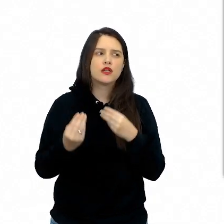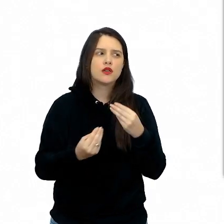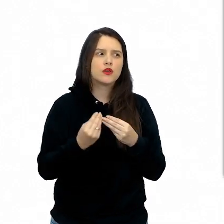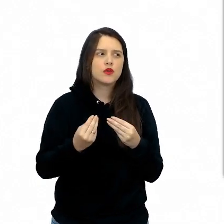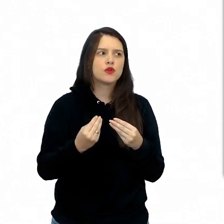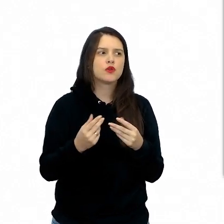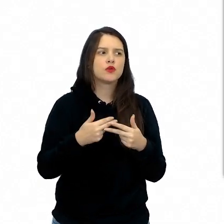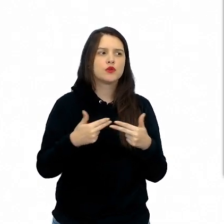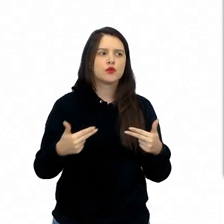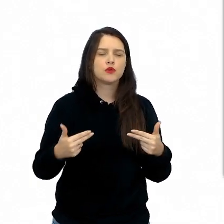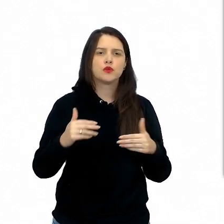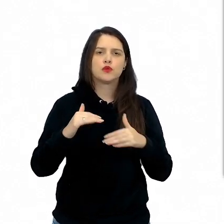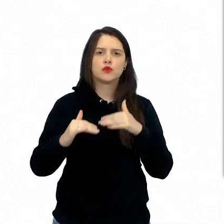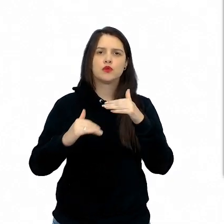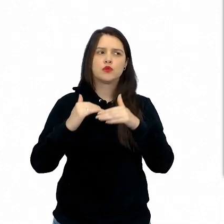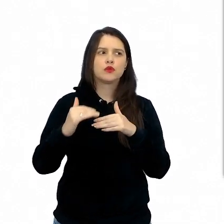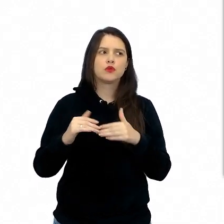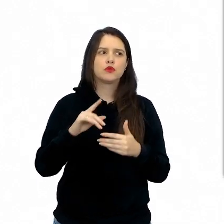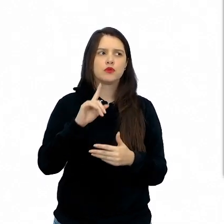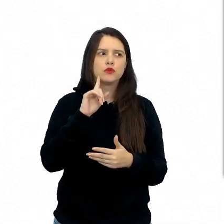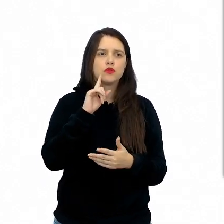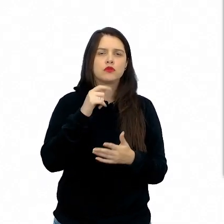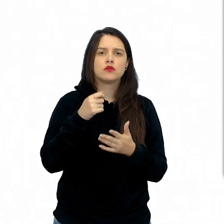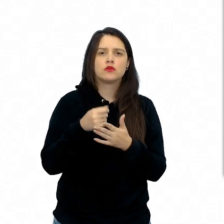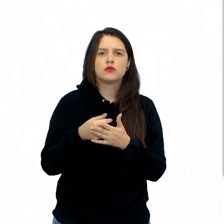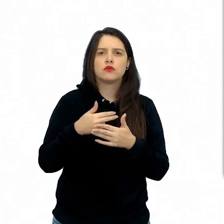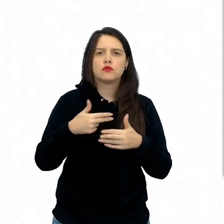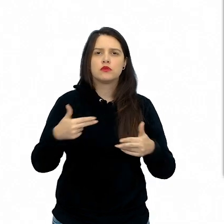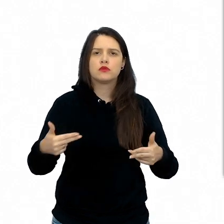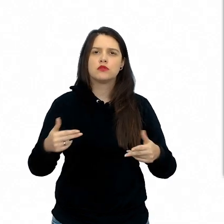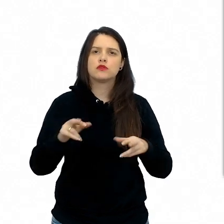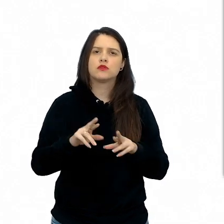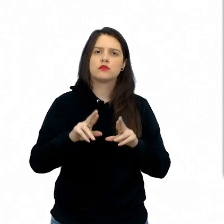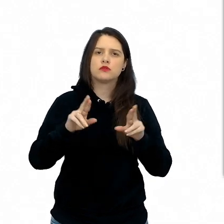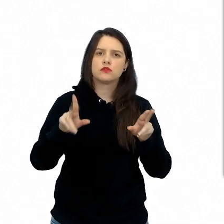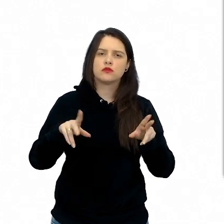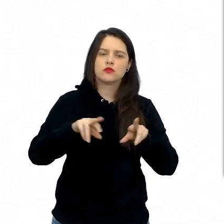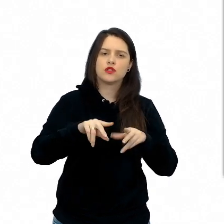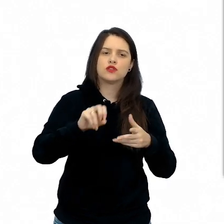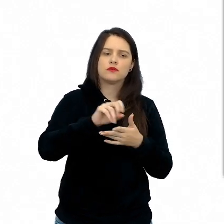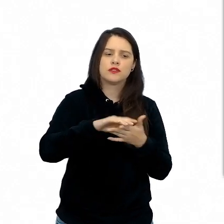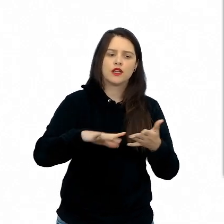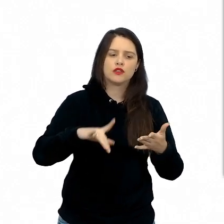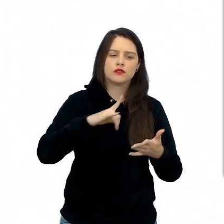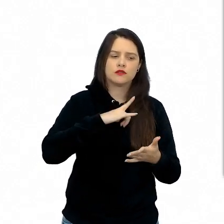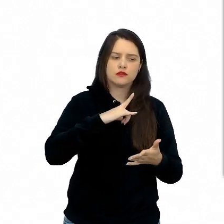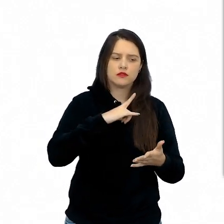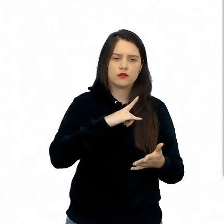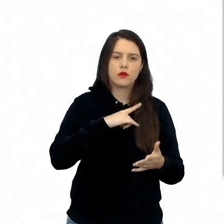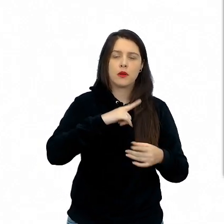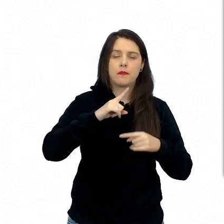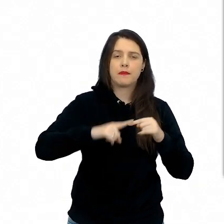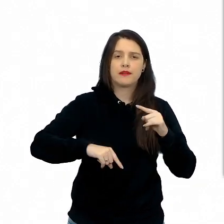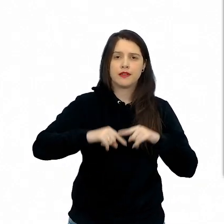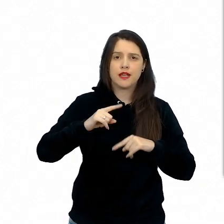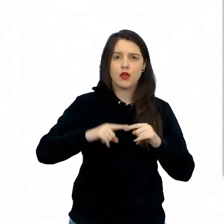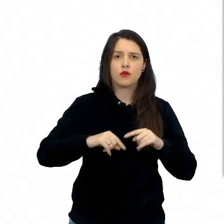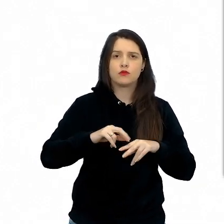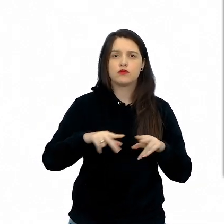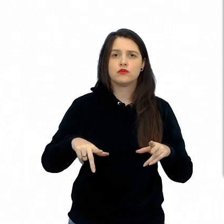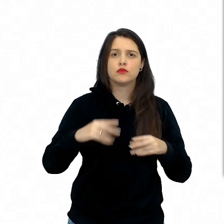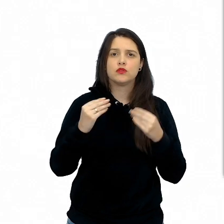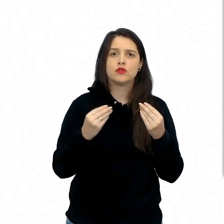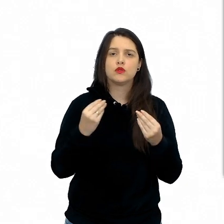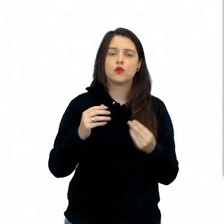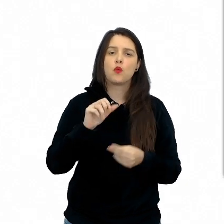esse movimento no desenvolvimento das aulas da sequência de atividade 6. Tá? Do material do